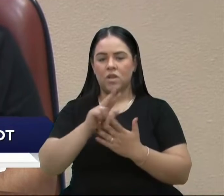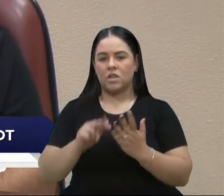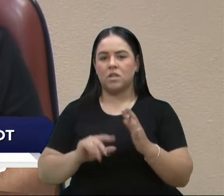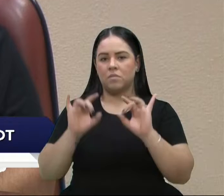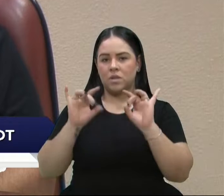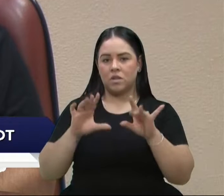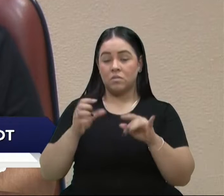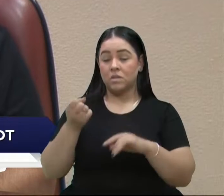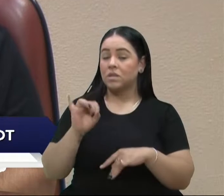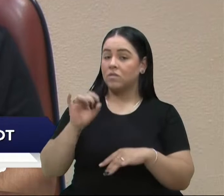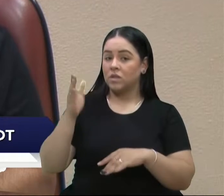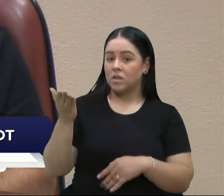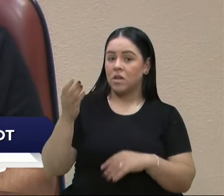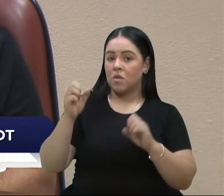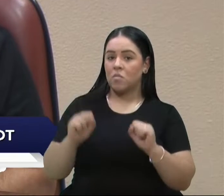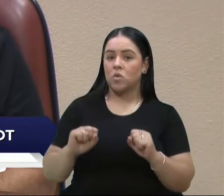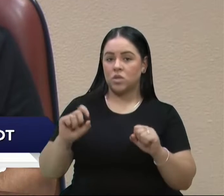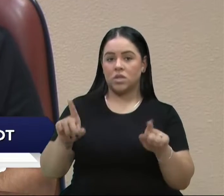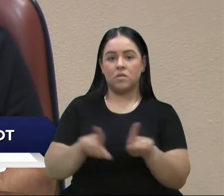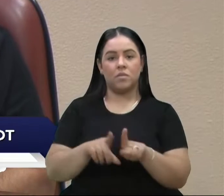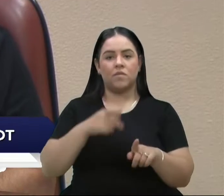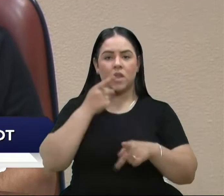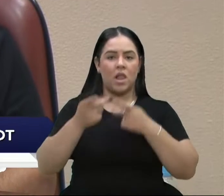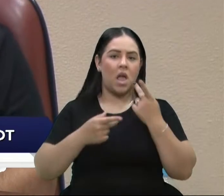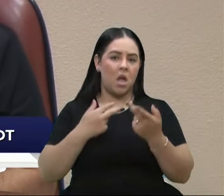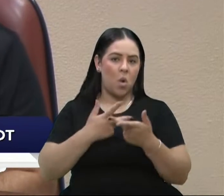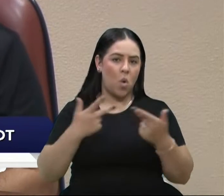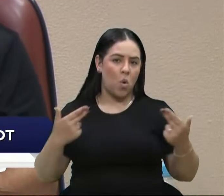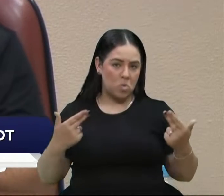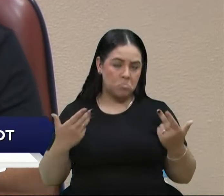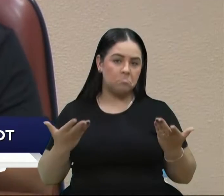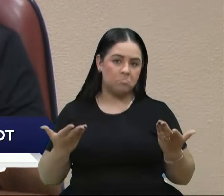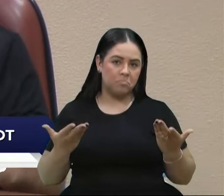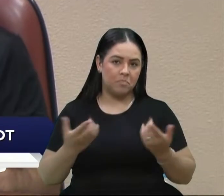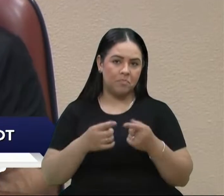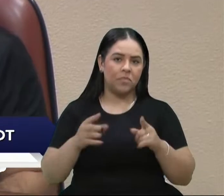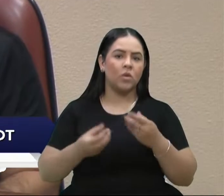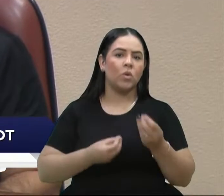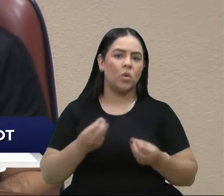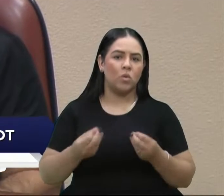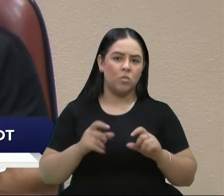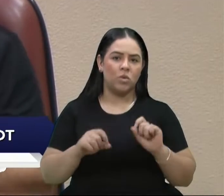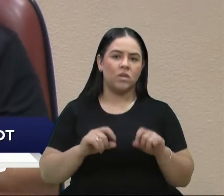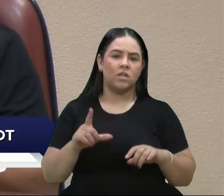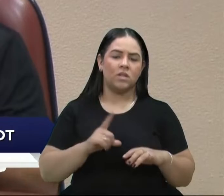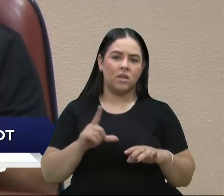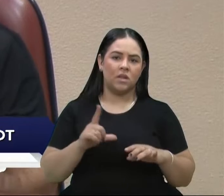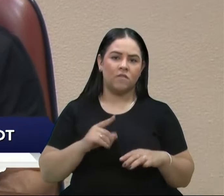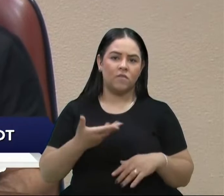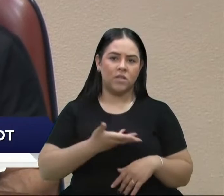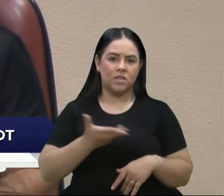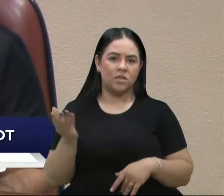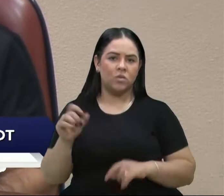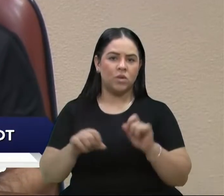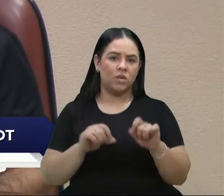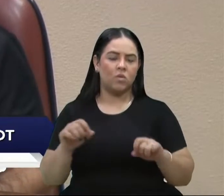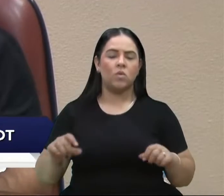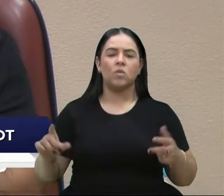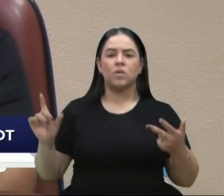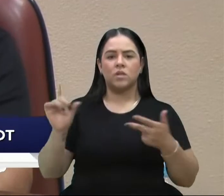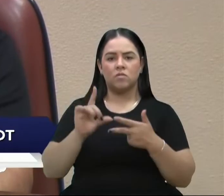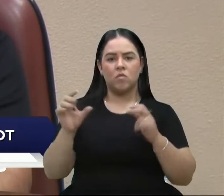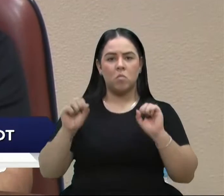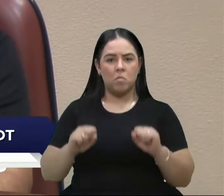se tu puder também fazer um breve relato, né, mas como é que está o cenário de vocês, o que o Legislativo pode